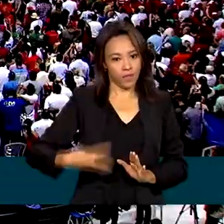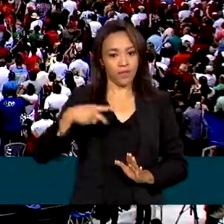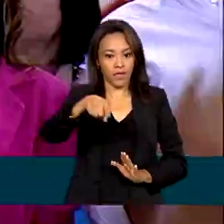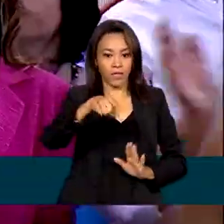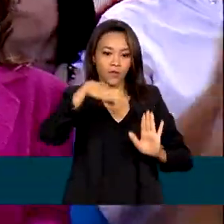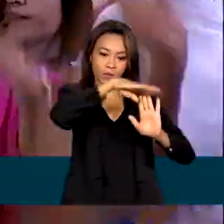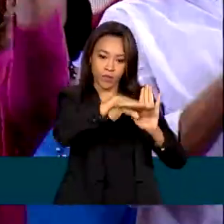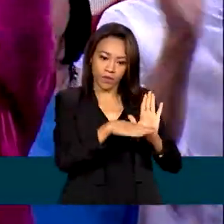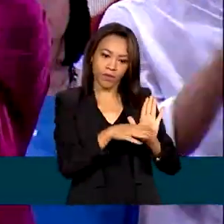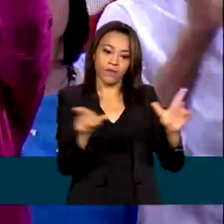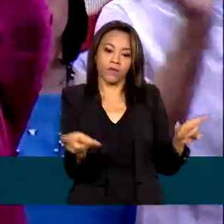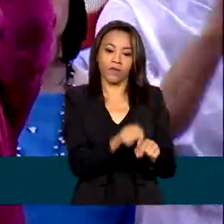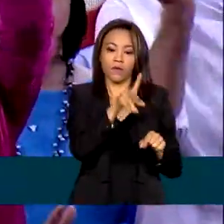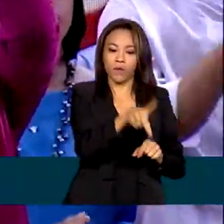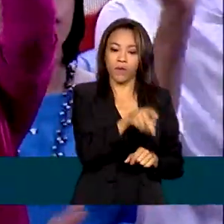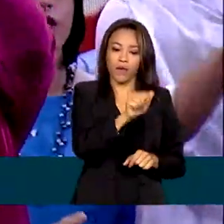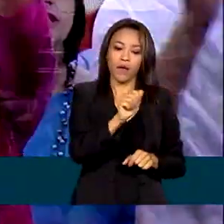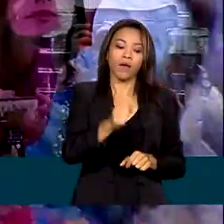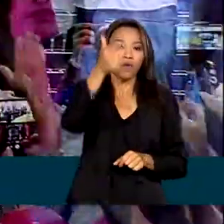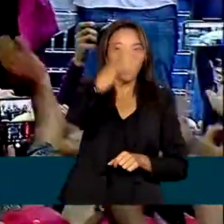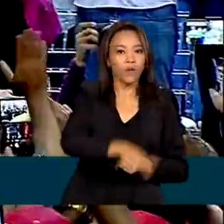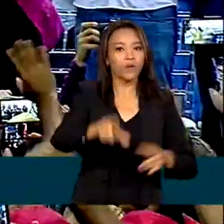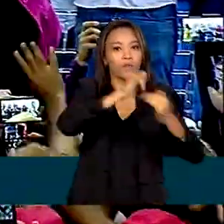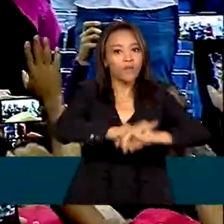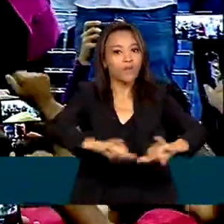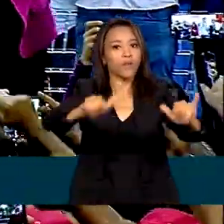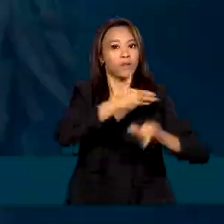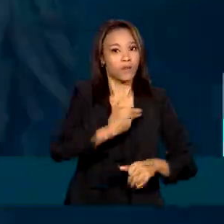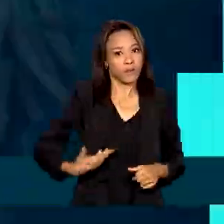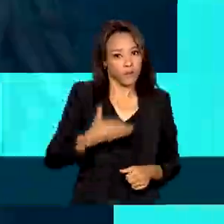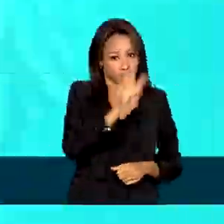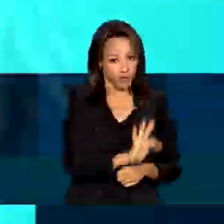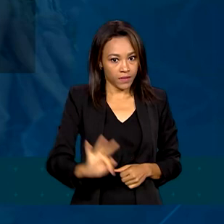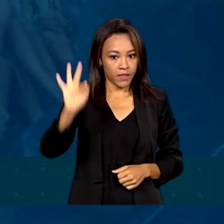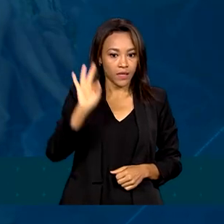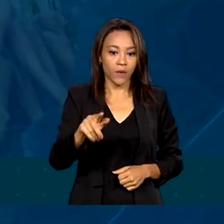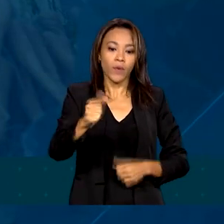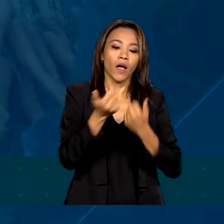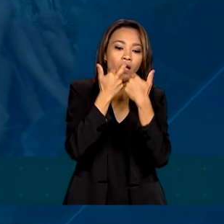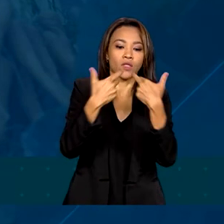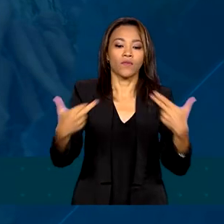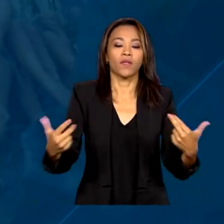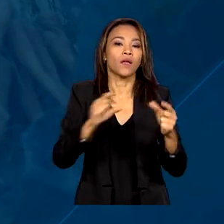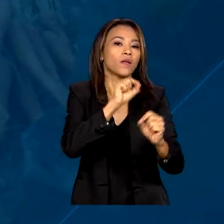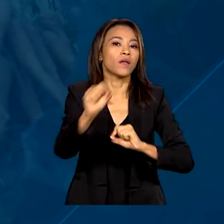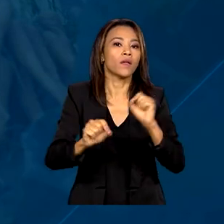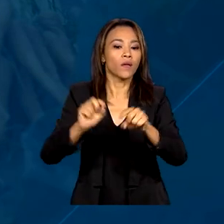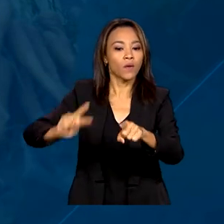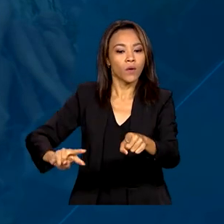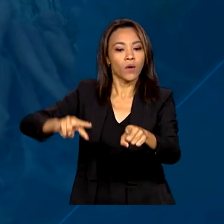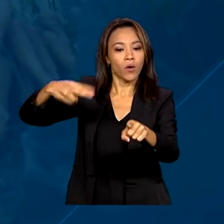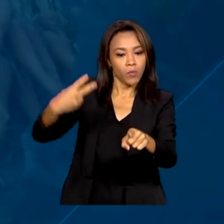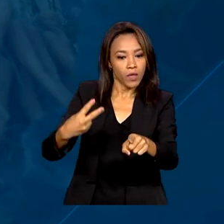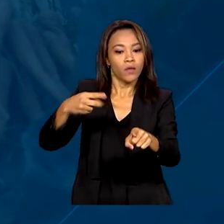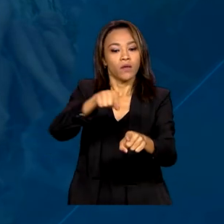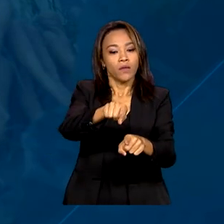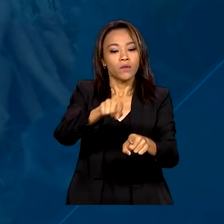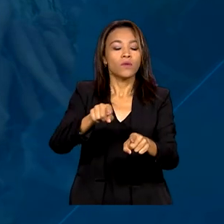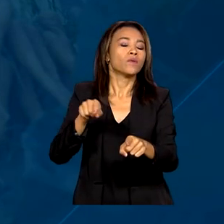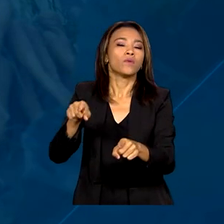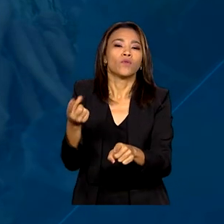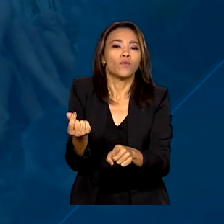de alimentos foi relançado nesta quarta-feira pelo governo federal. Entre as novidades está o reajuste no valor individual a